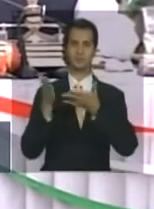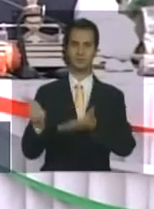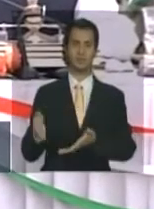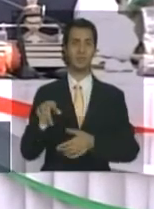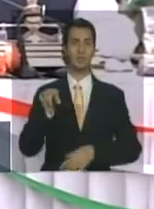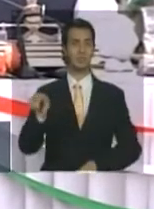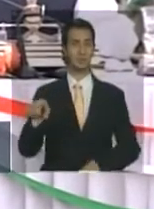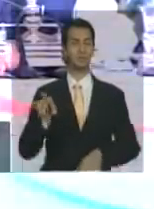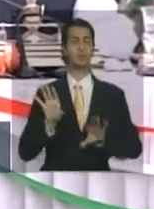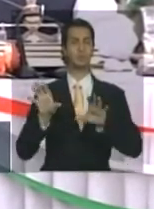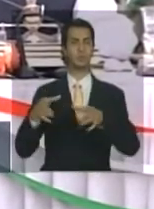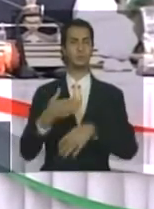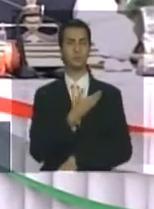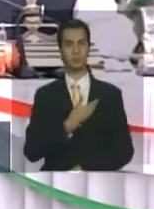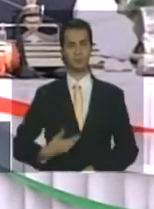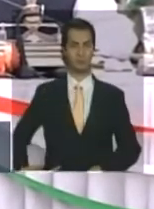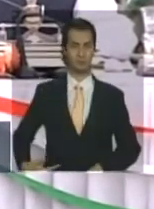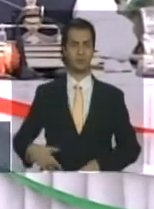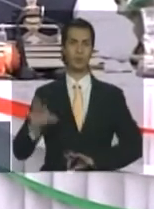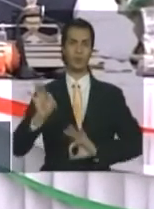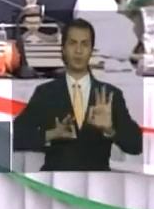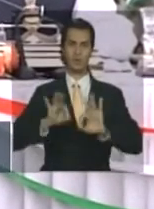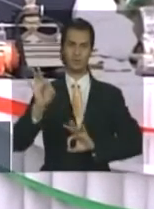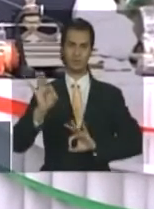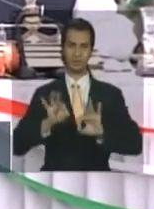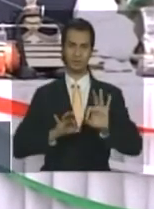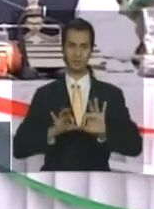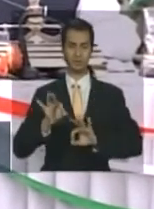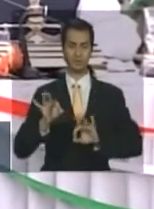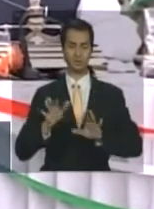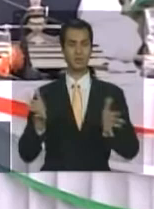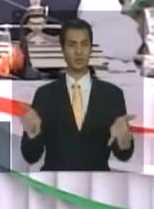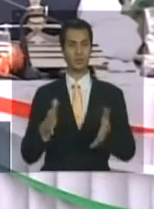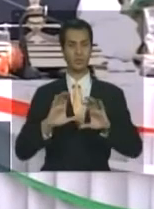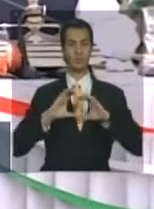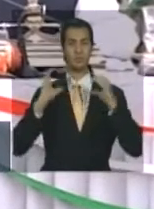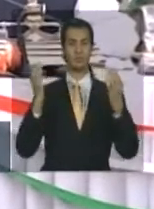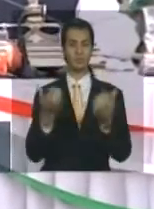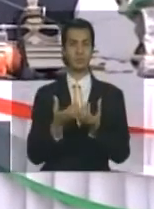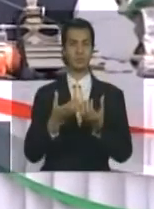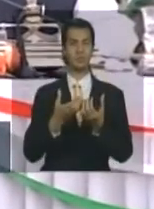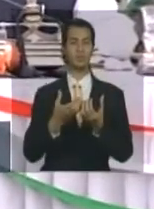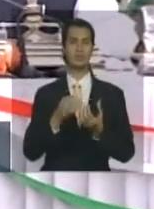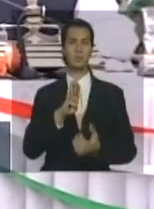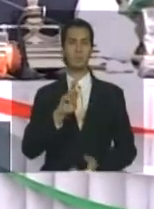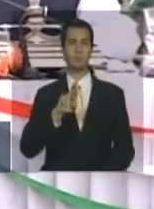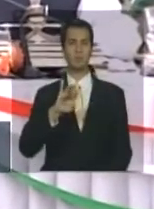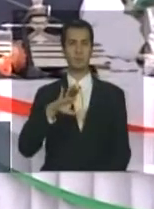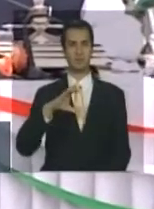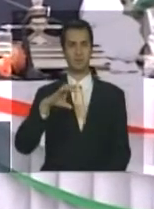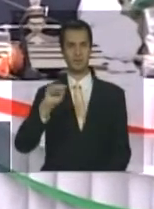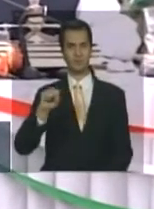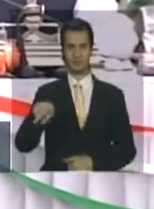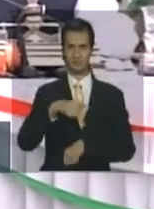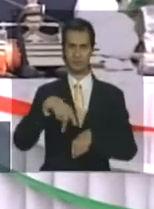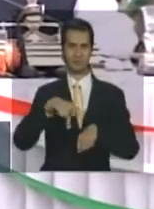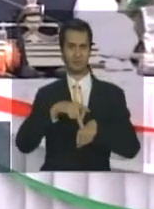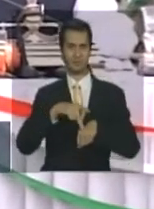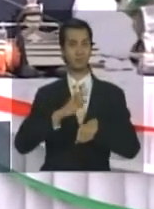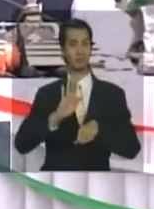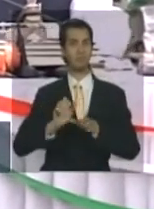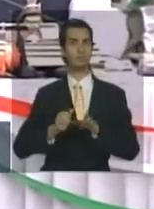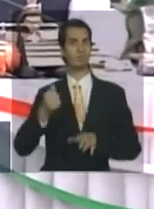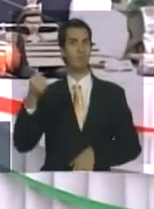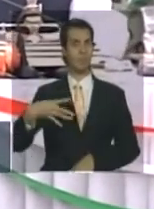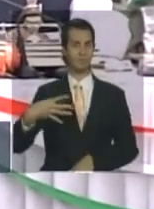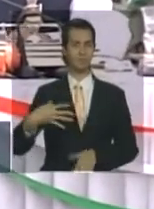governo pela bem-sucedida realização da quarta cúpula dos BRICS. And I congratulate his government for the